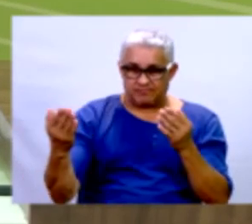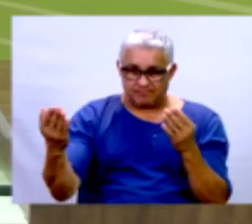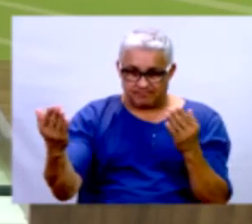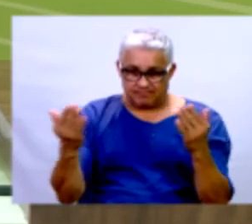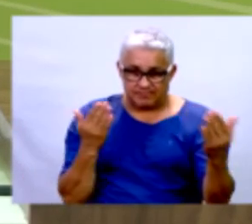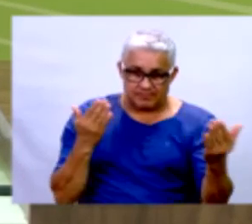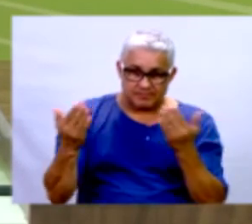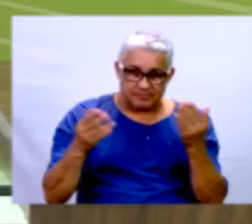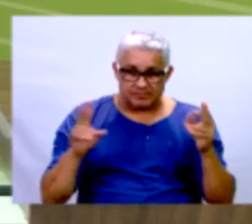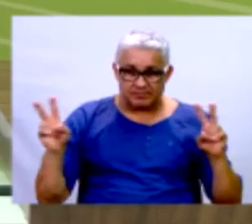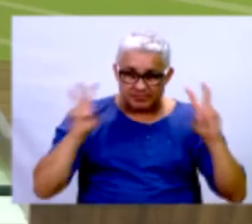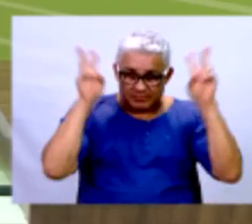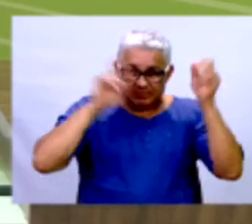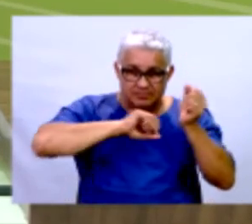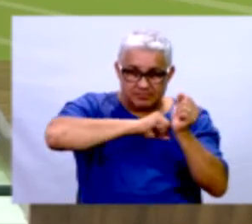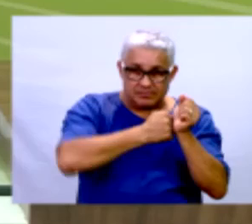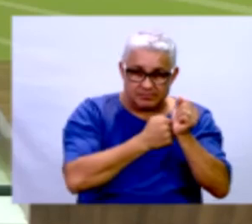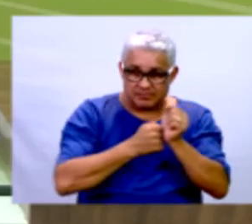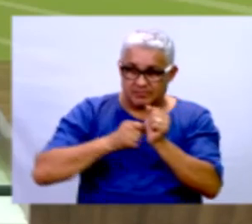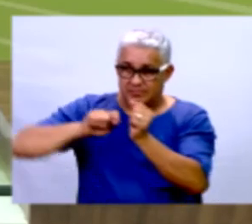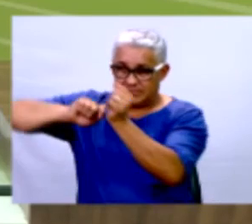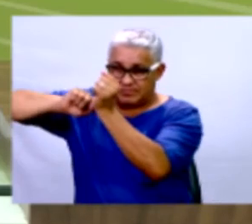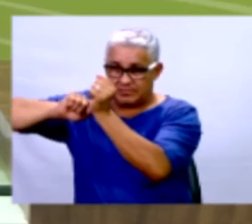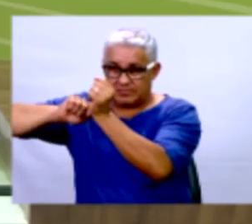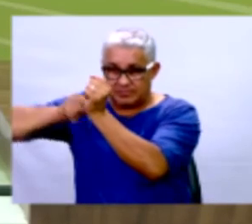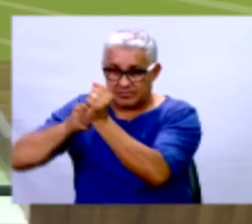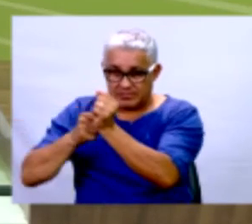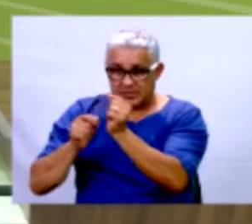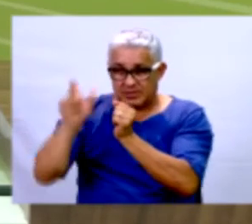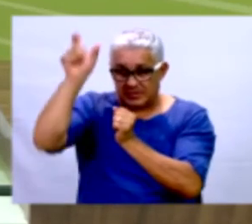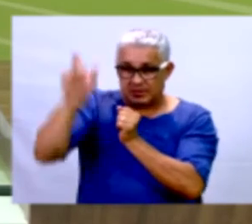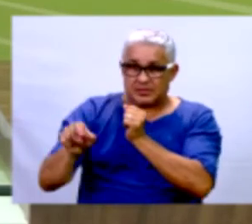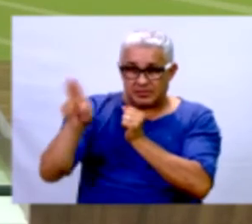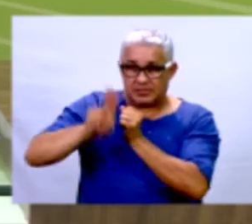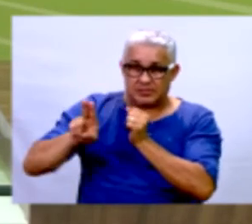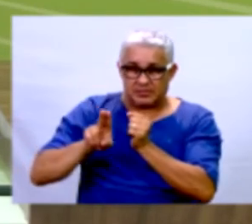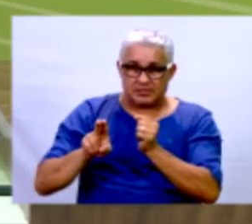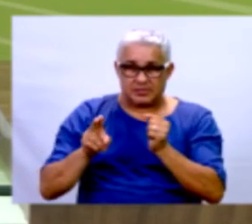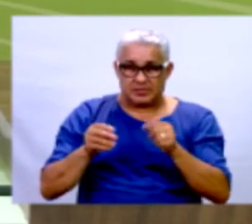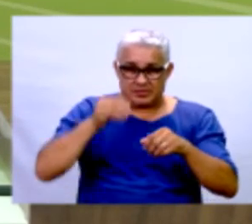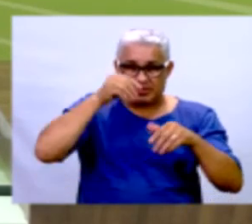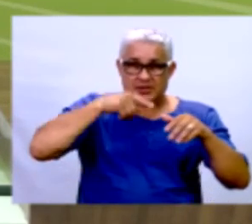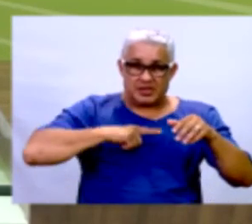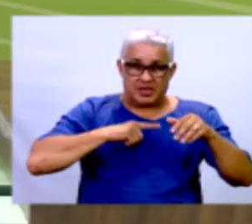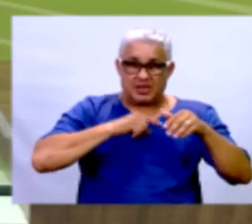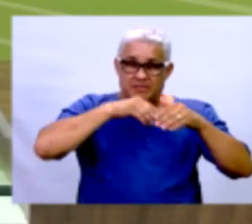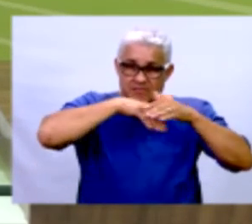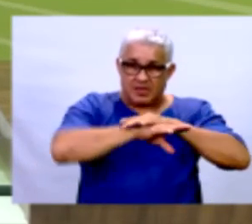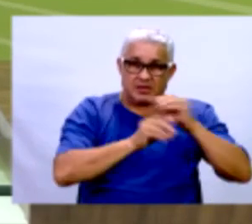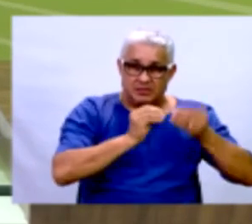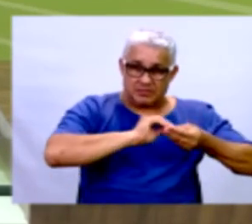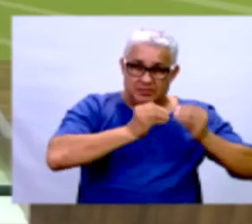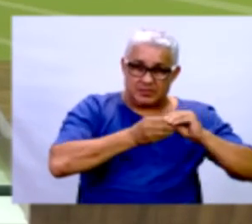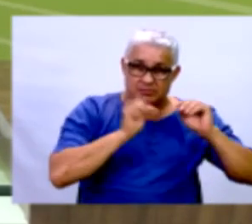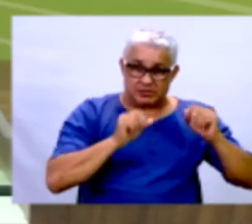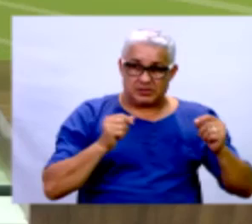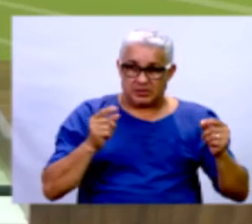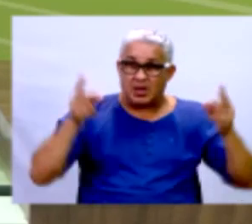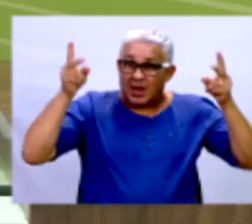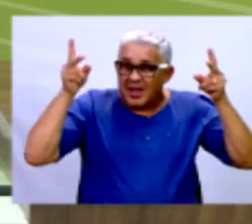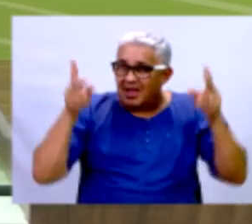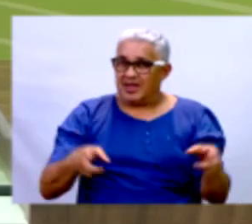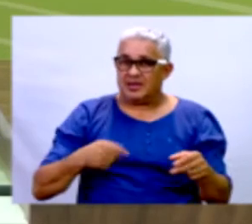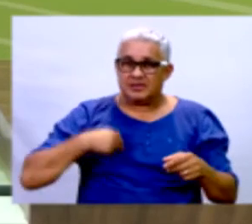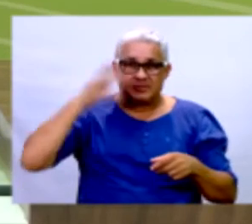valor criptografado da senha que o usuário digitou com o valor criptografado que está na base de dados. Se os dois baterem, eu sei